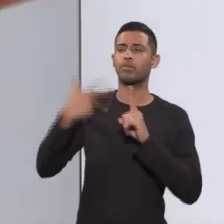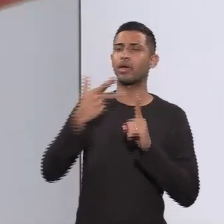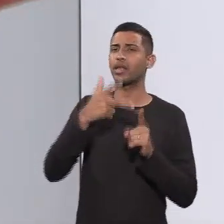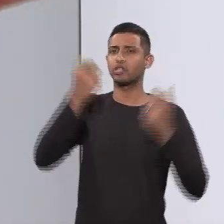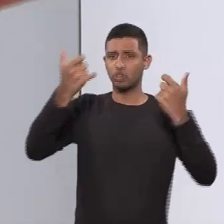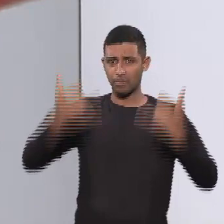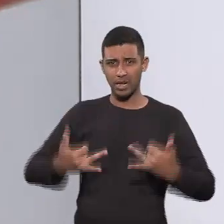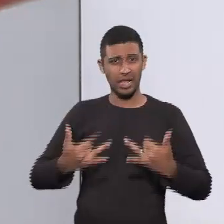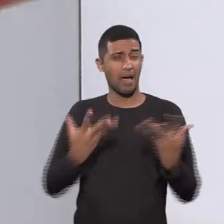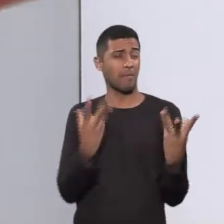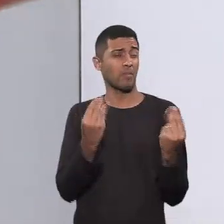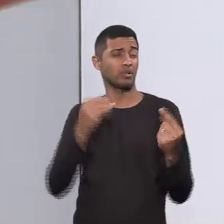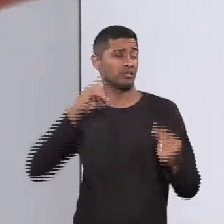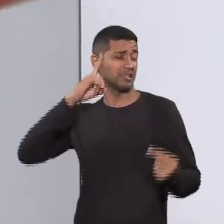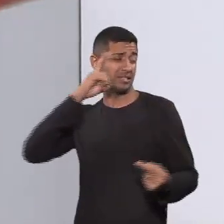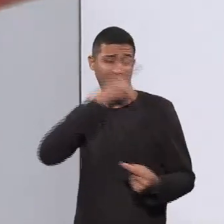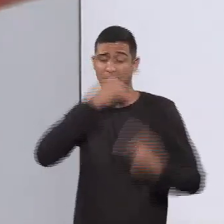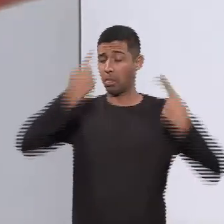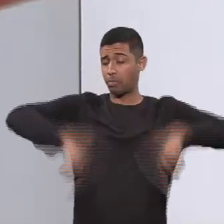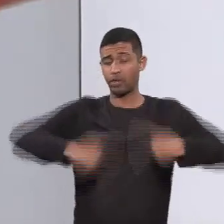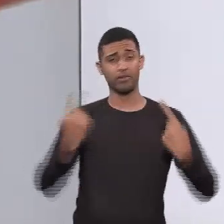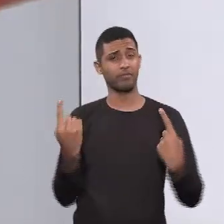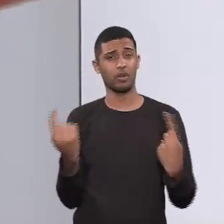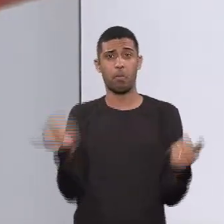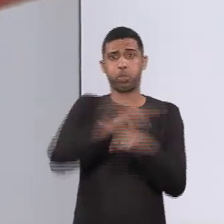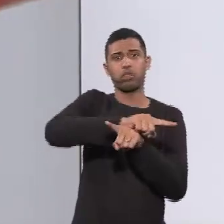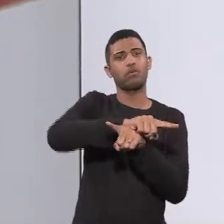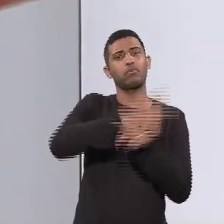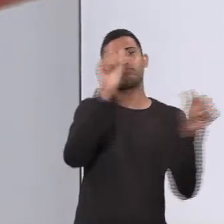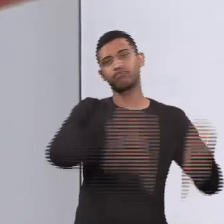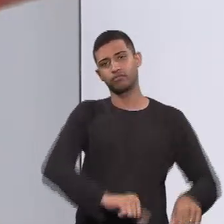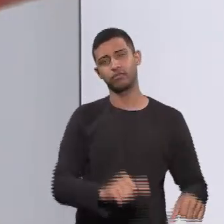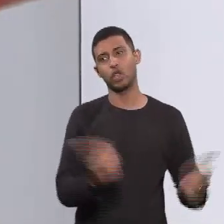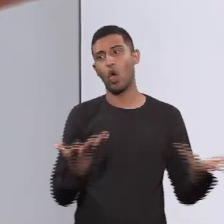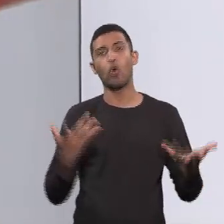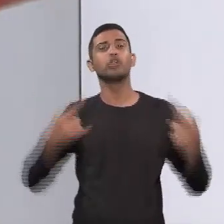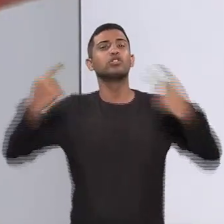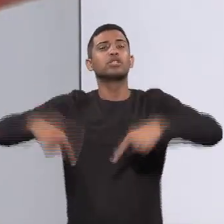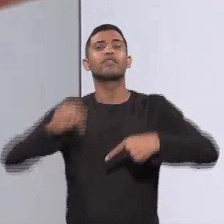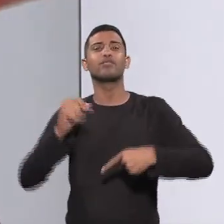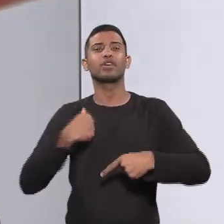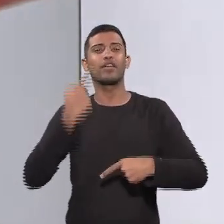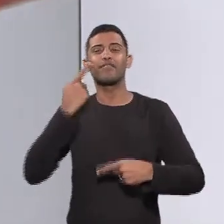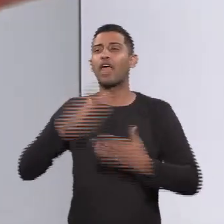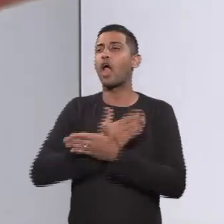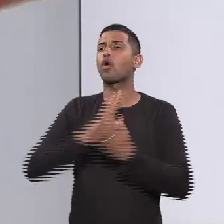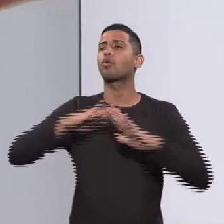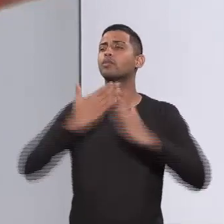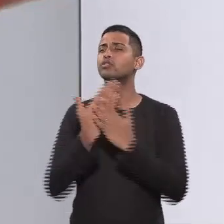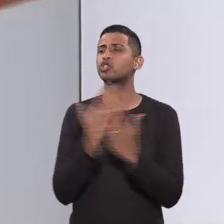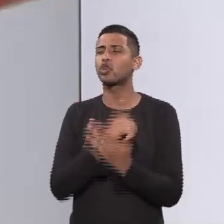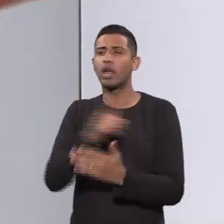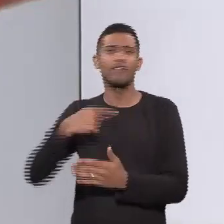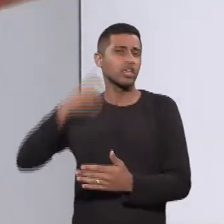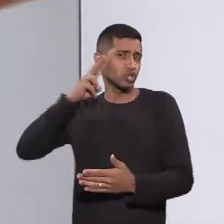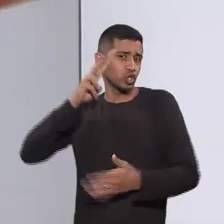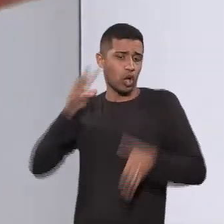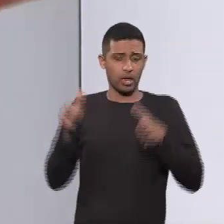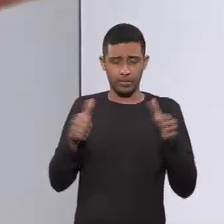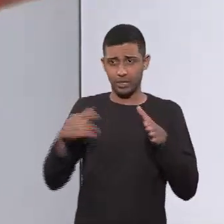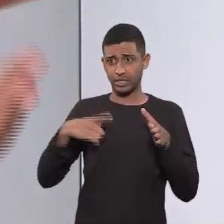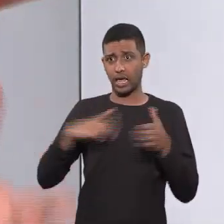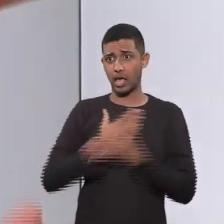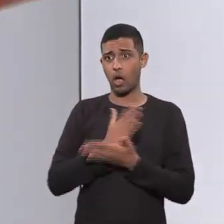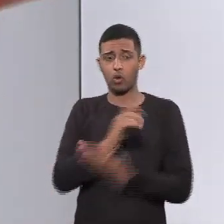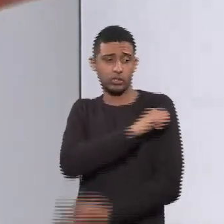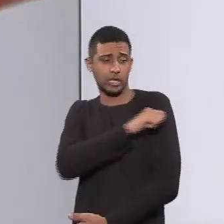muitos desafios de um movimento contrário. Porque, veja bem, nós temos um desafio hoje de pegar escolas que, historicamente, receberam